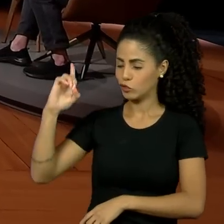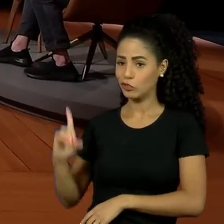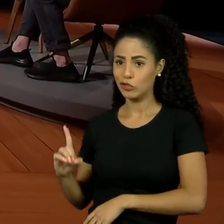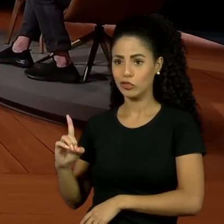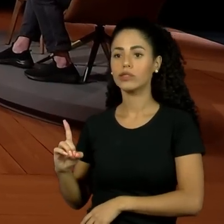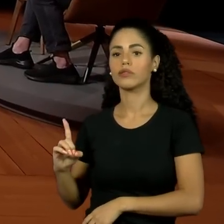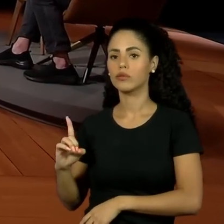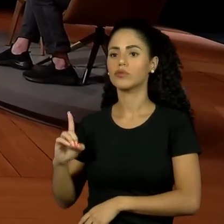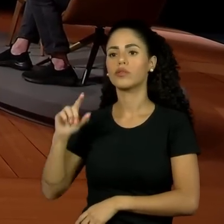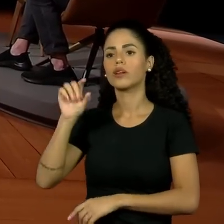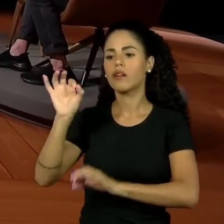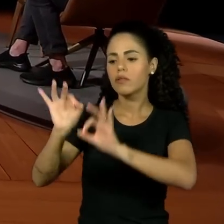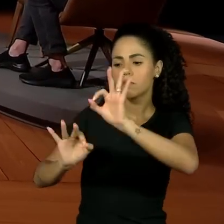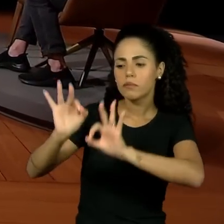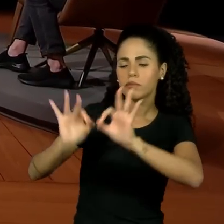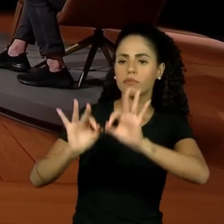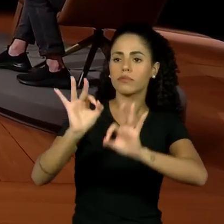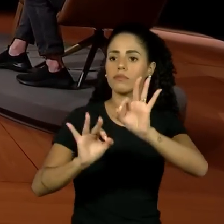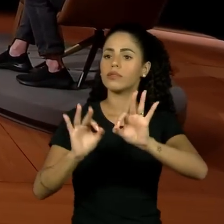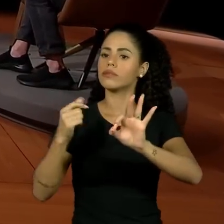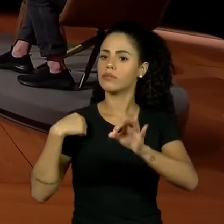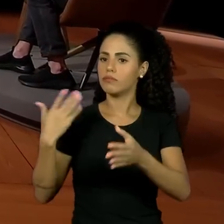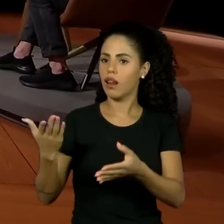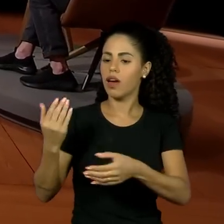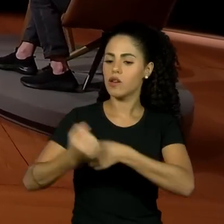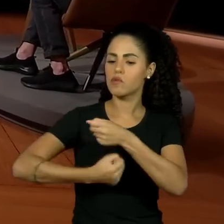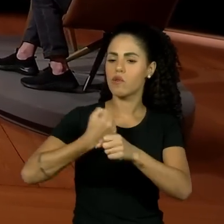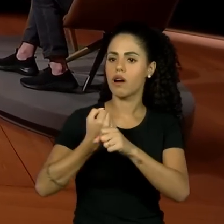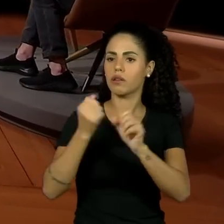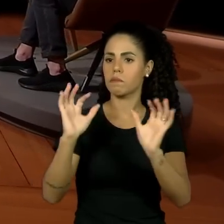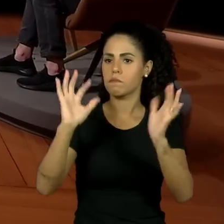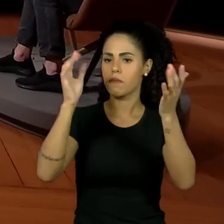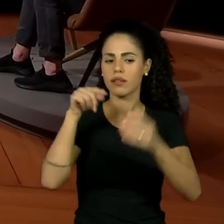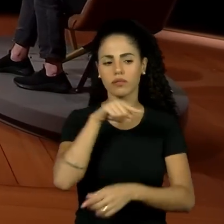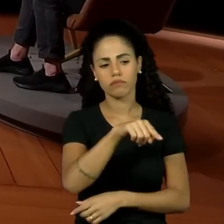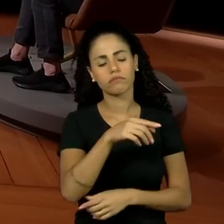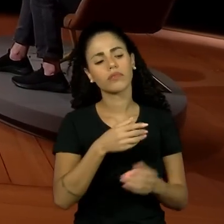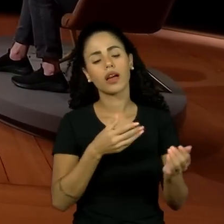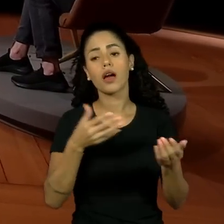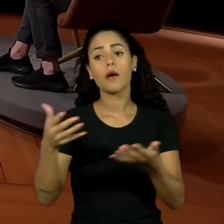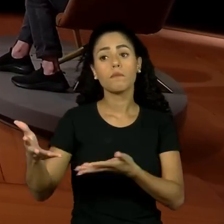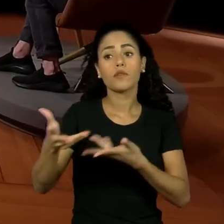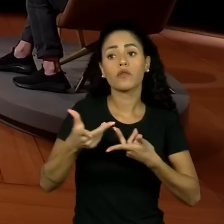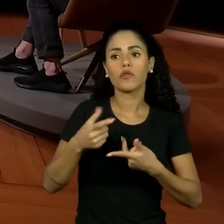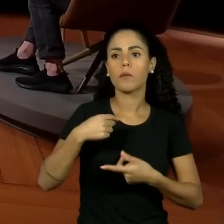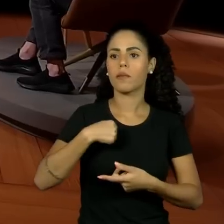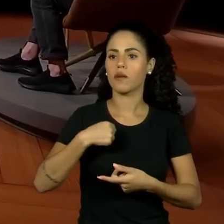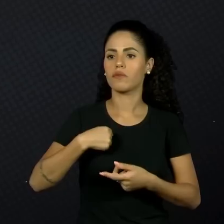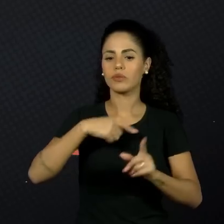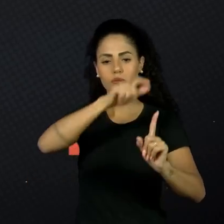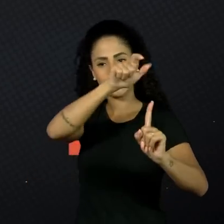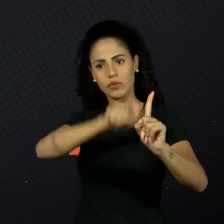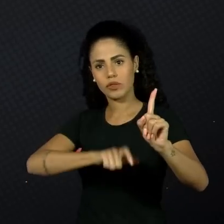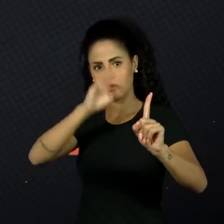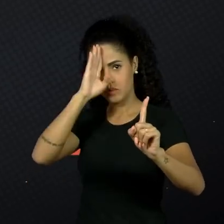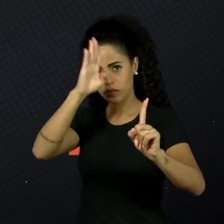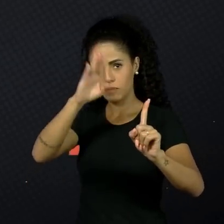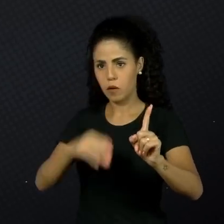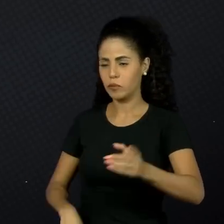estavam em montagem lá da peça do ano, né? Um dos diretores me chamou para fazer o Pagador de Promessas,